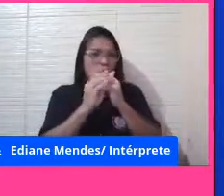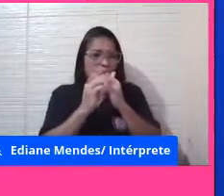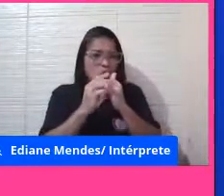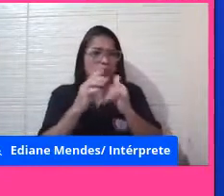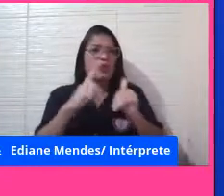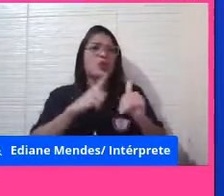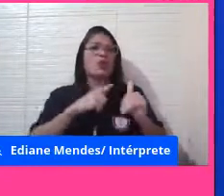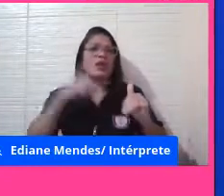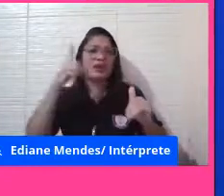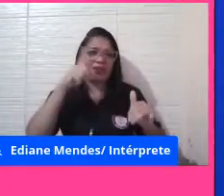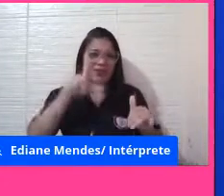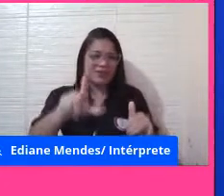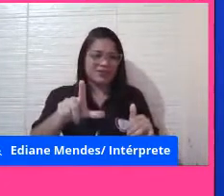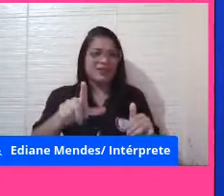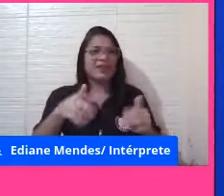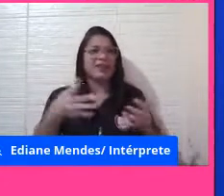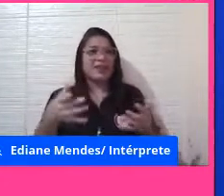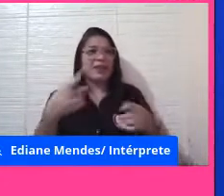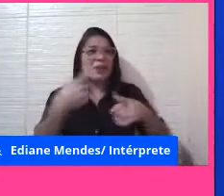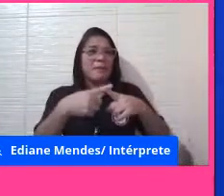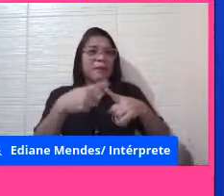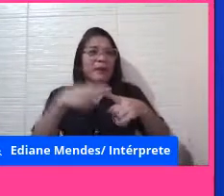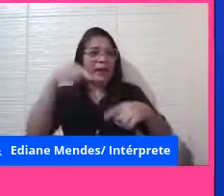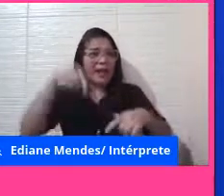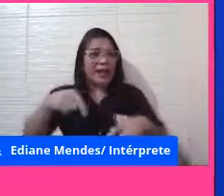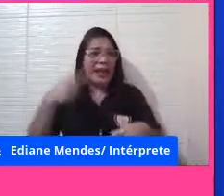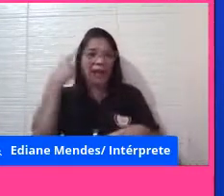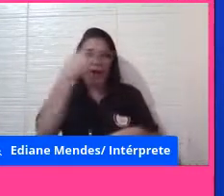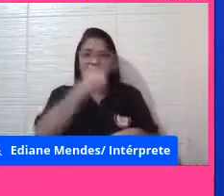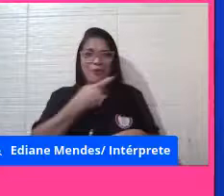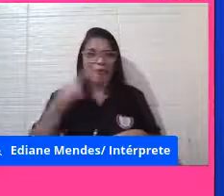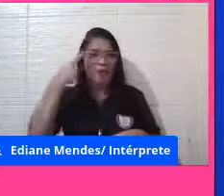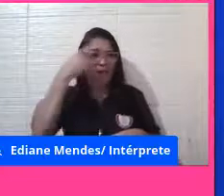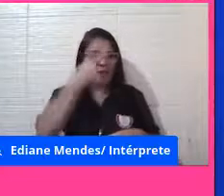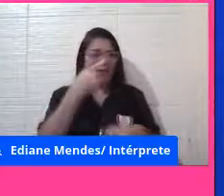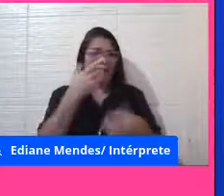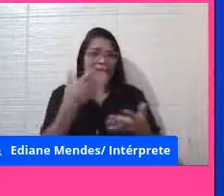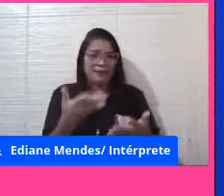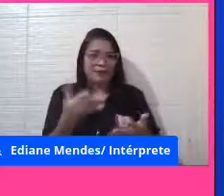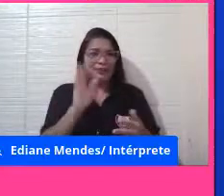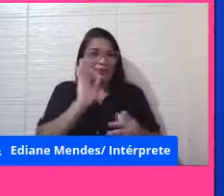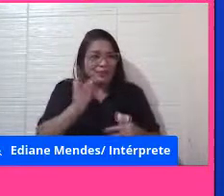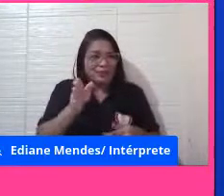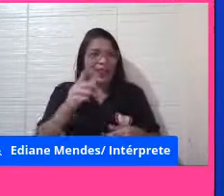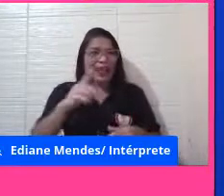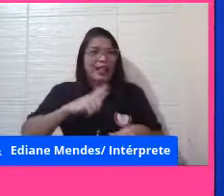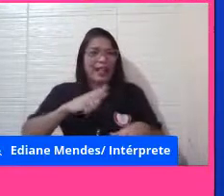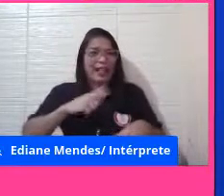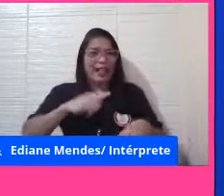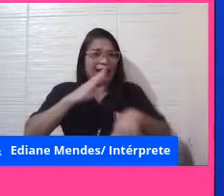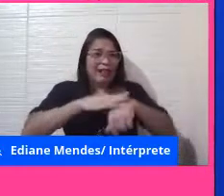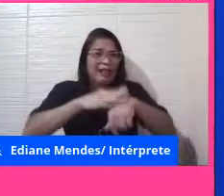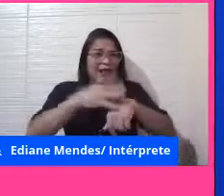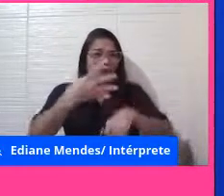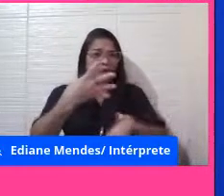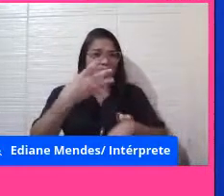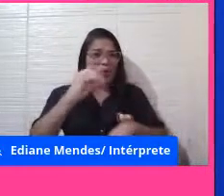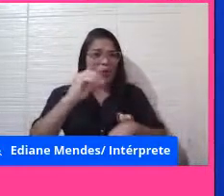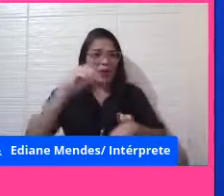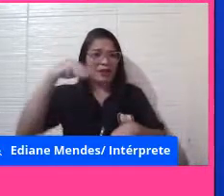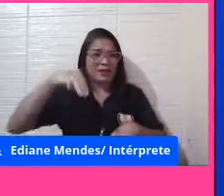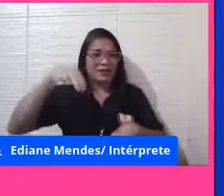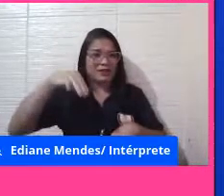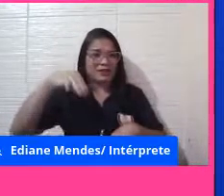disse, como aqui é 1 hora só de oficina, que por acaso já se passou 40 minutos, a gente vai dar os